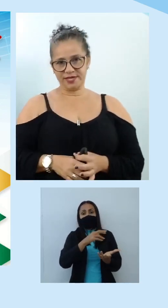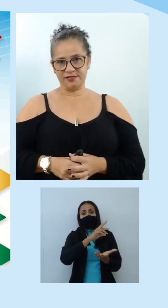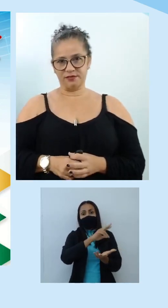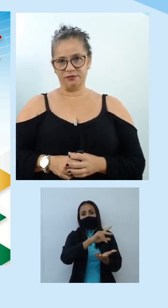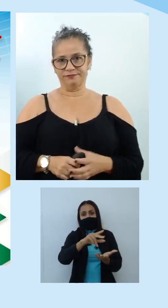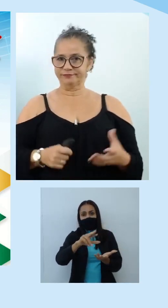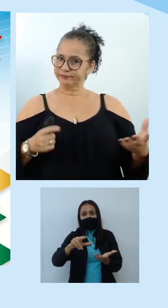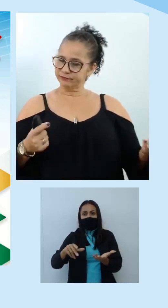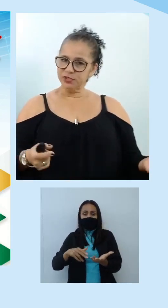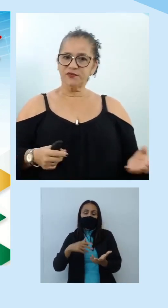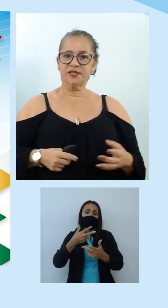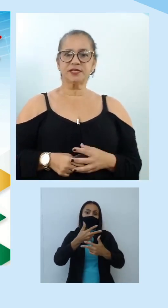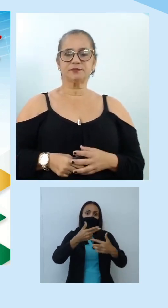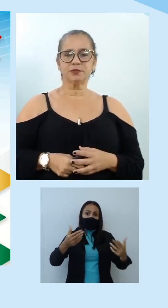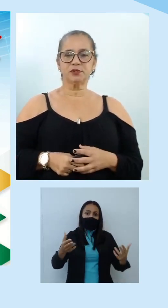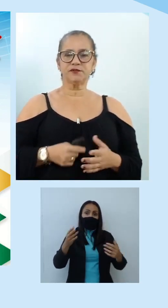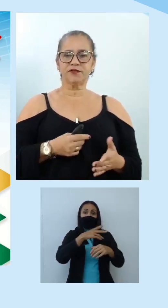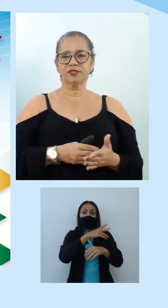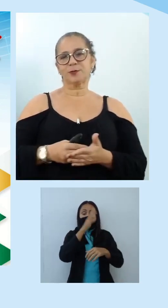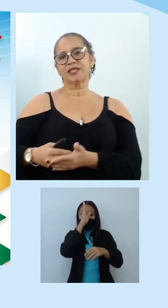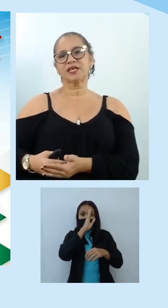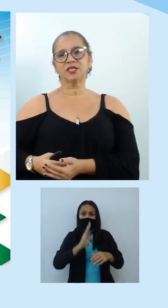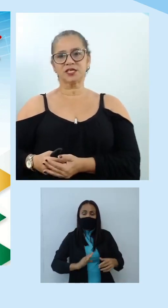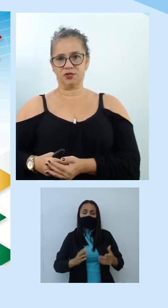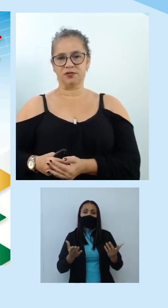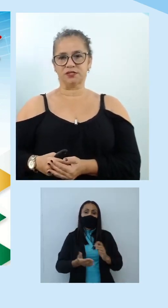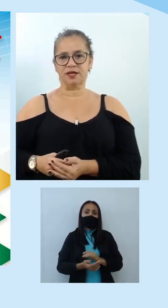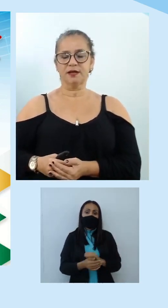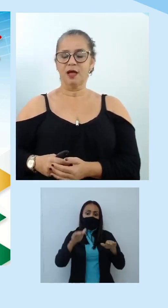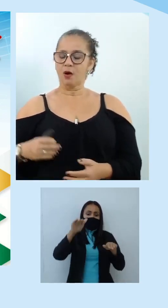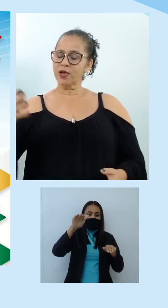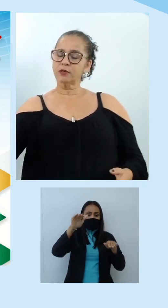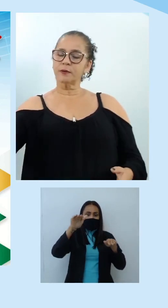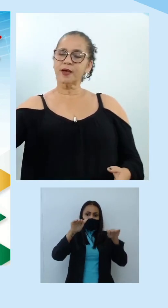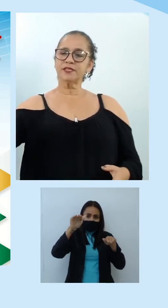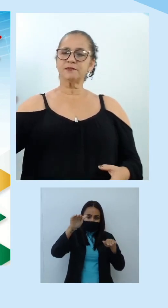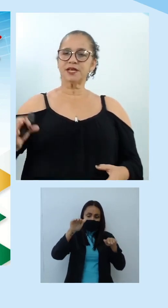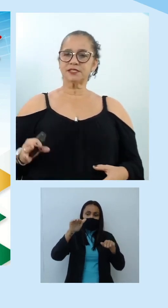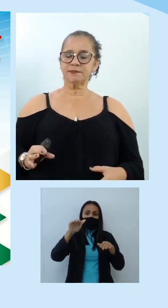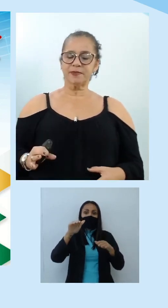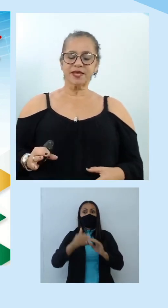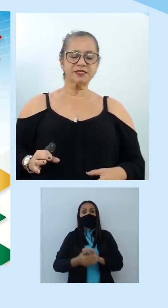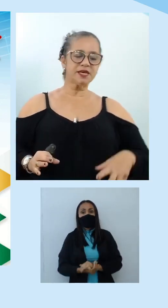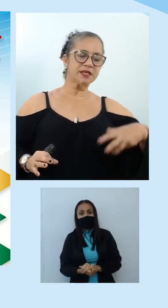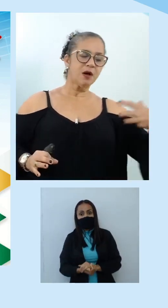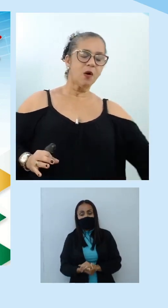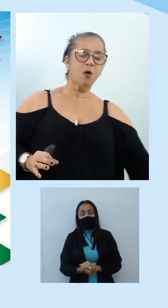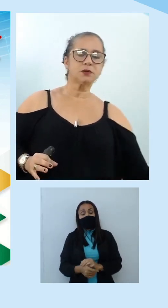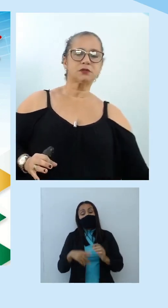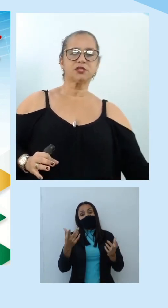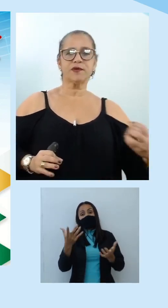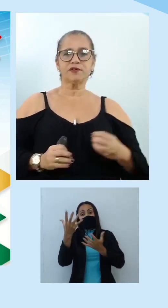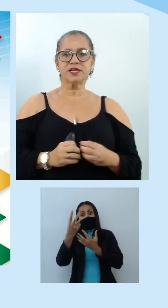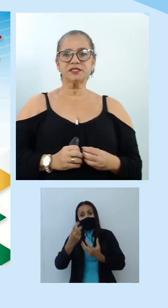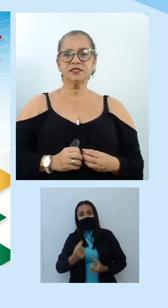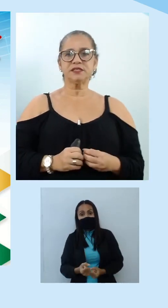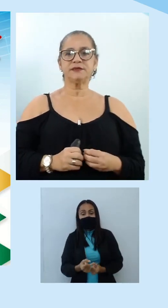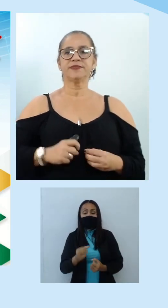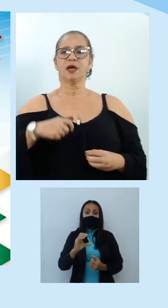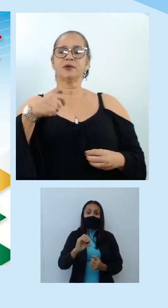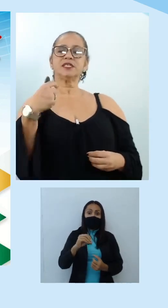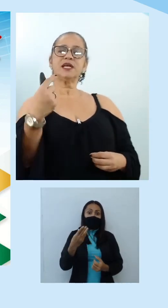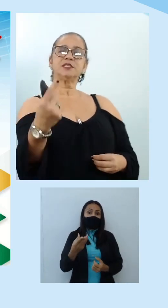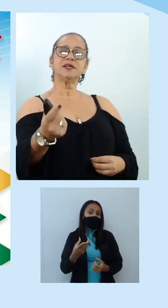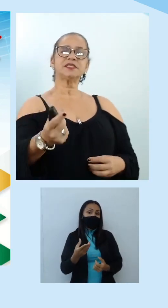único Brasil, por disparidade de regiões, tá? Uma economicamente mais bem aceita, outra